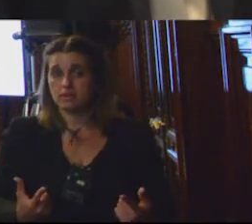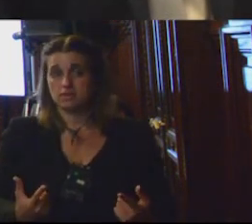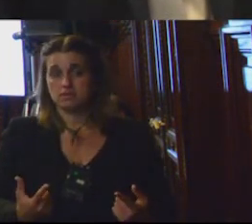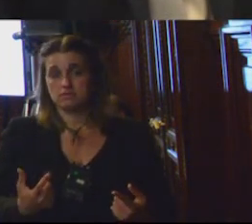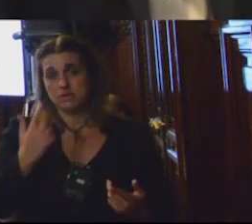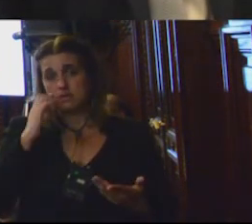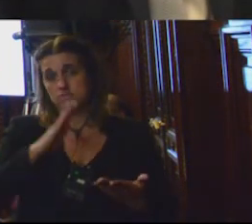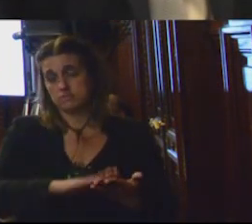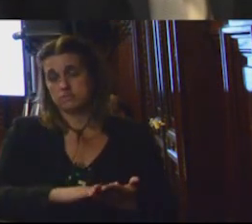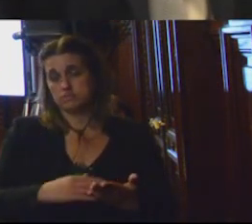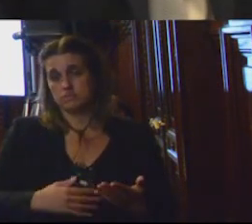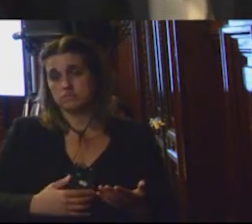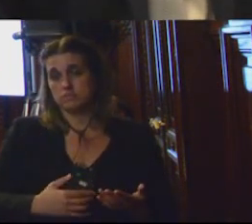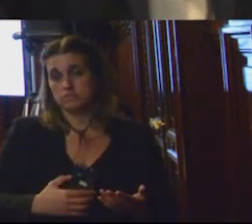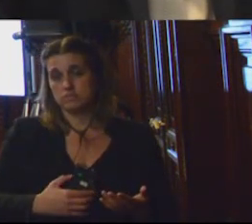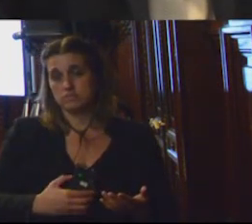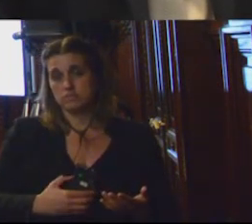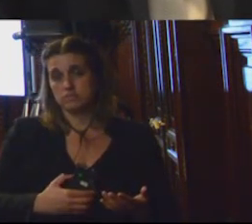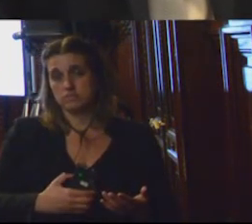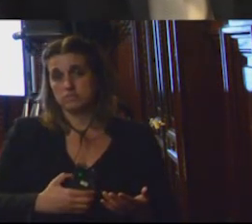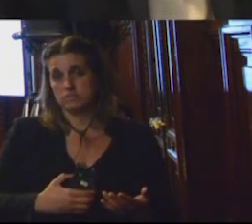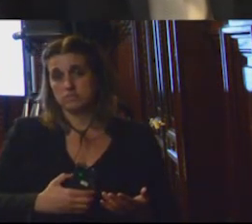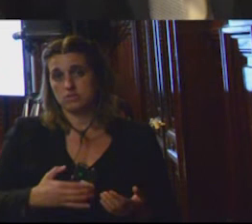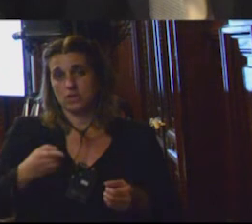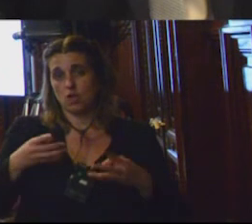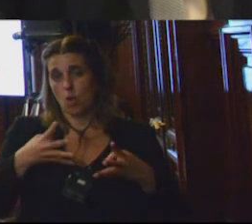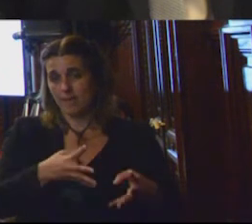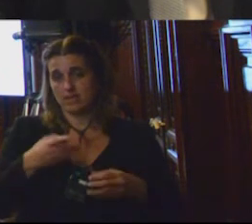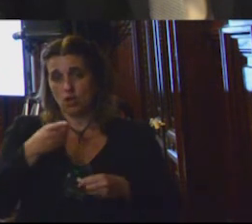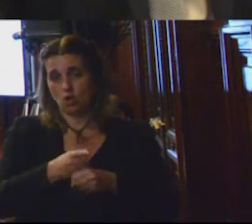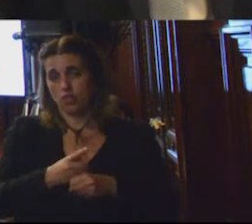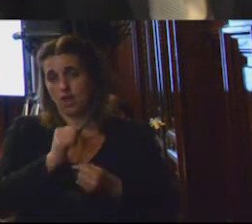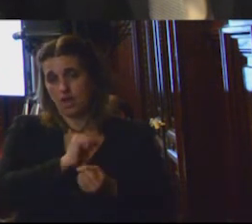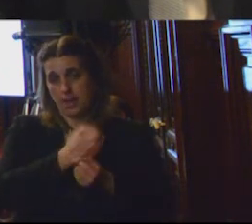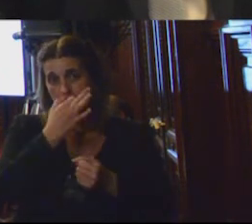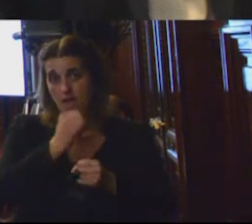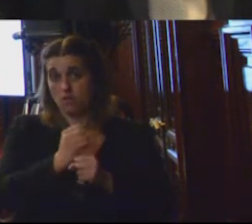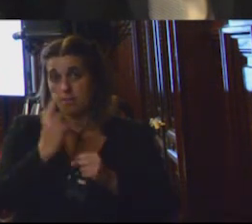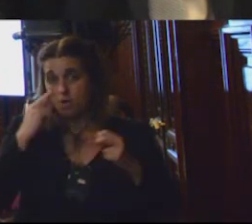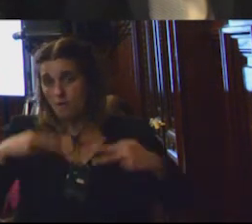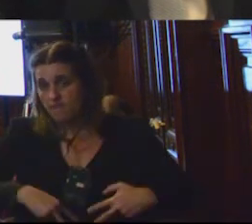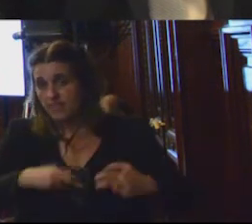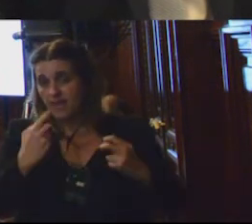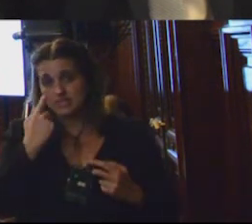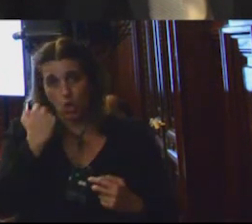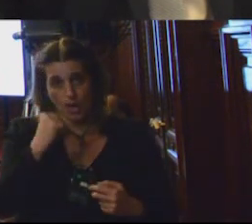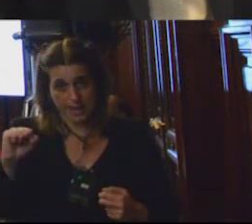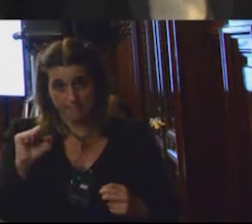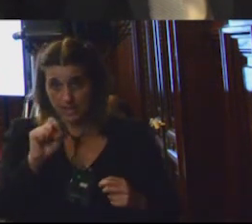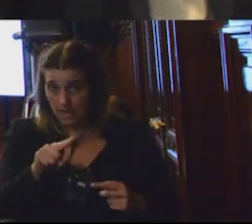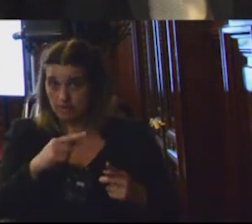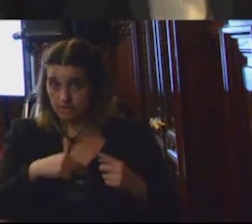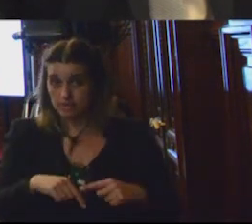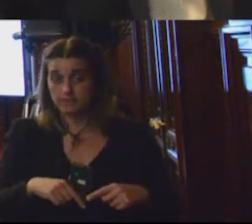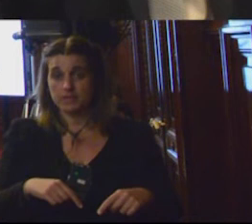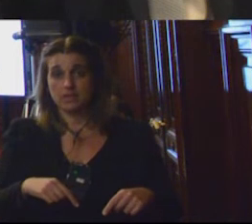e combate ao trabalho escravo, bem como garantir a instauração de investigação criminal simultaneamente à